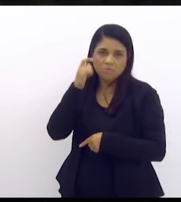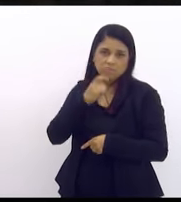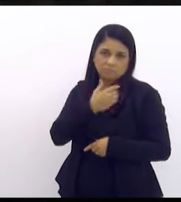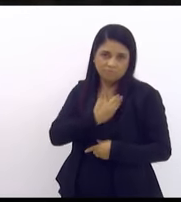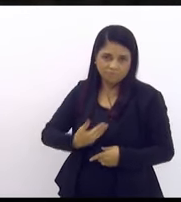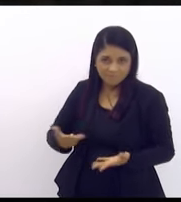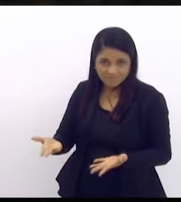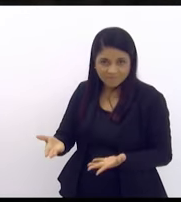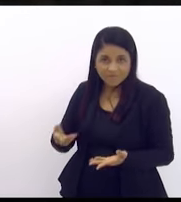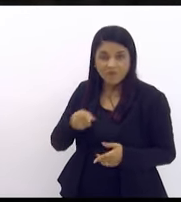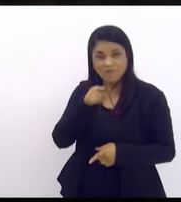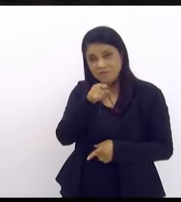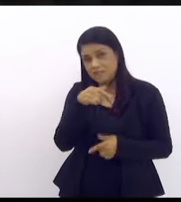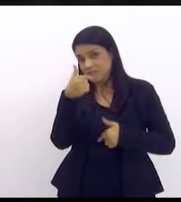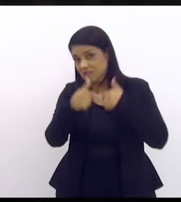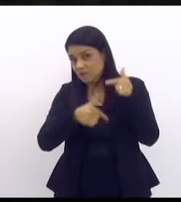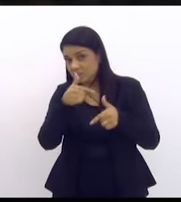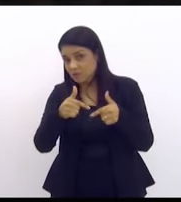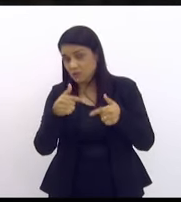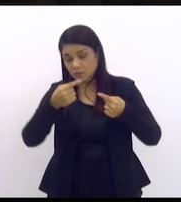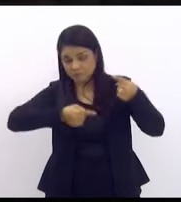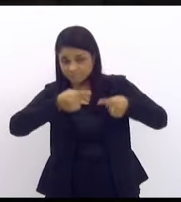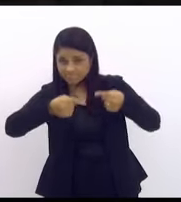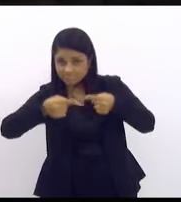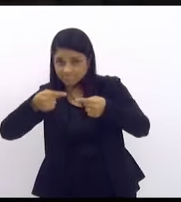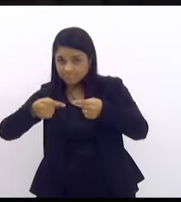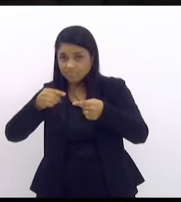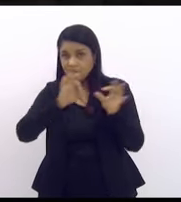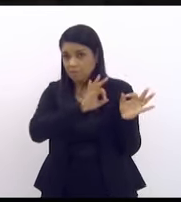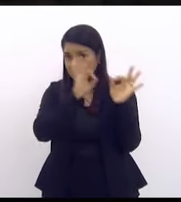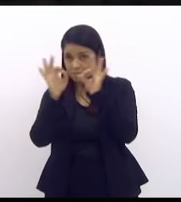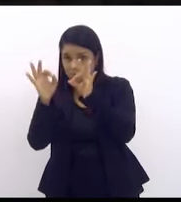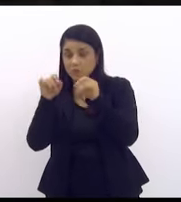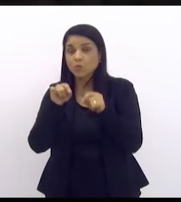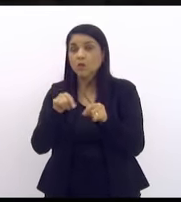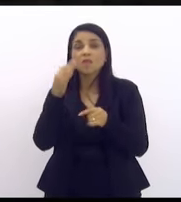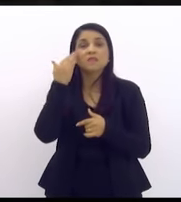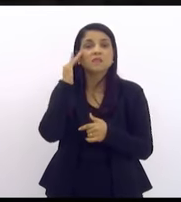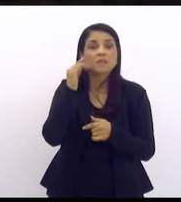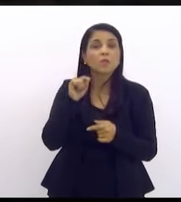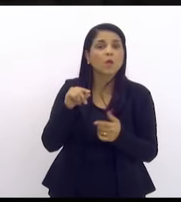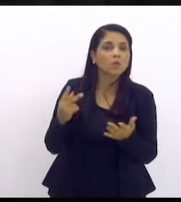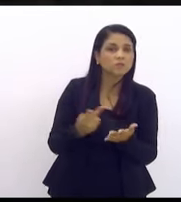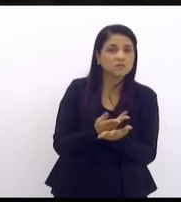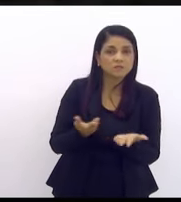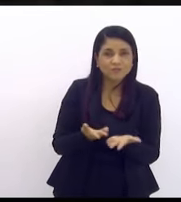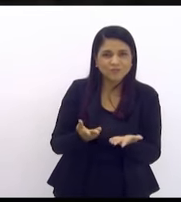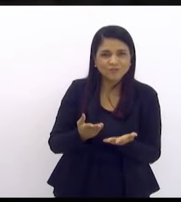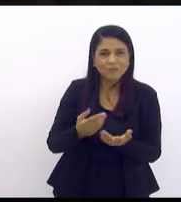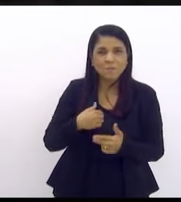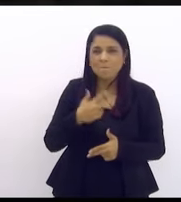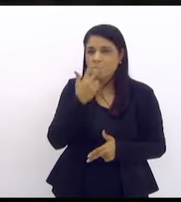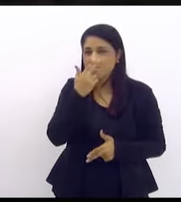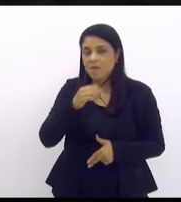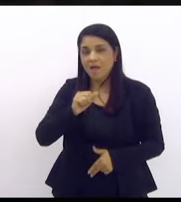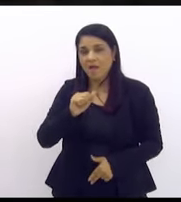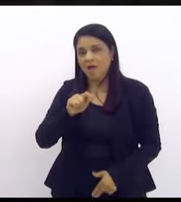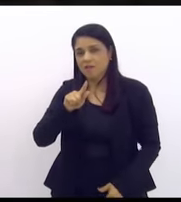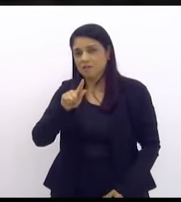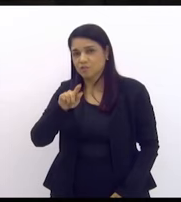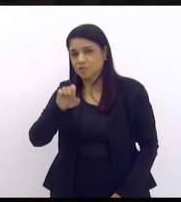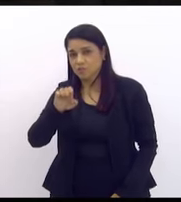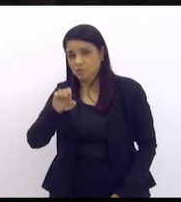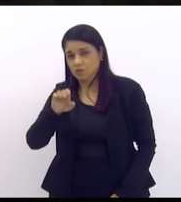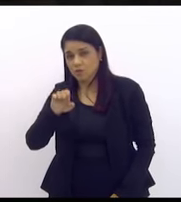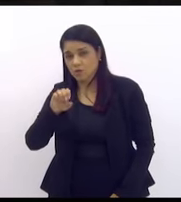hoje, para você, trabalhador que assiste esse debate, entender, o que acontece hoje é uma agiotagem. É os